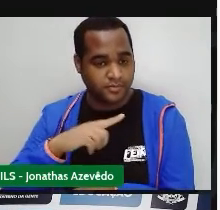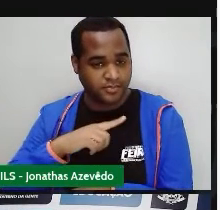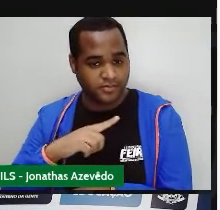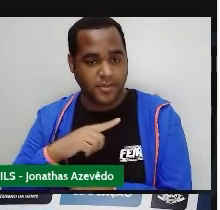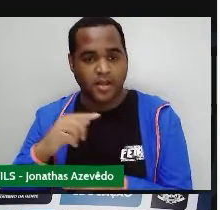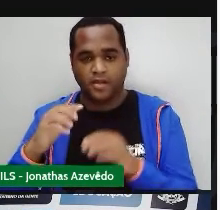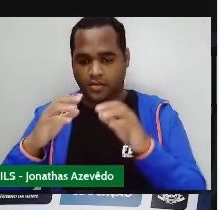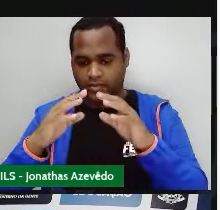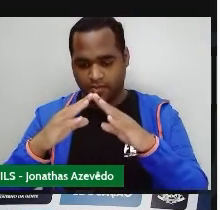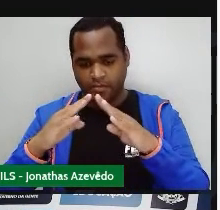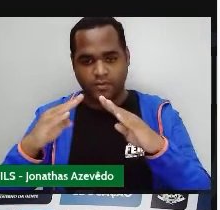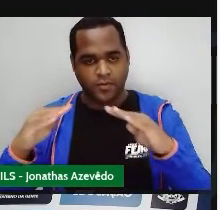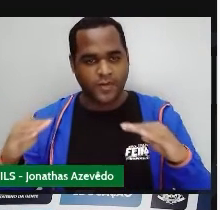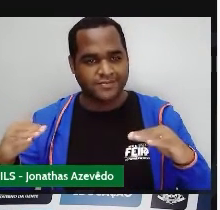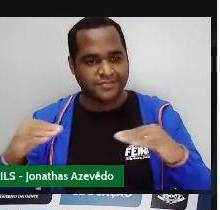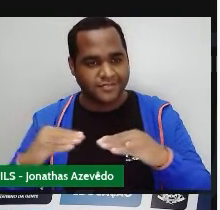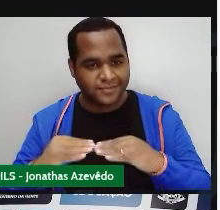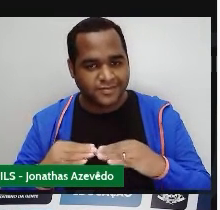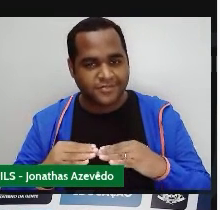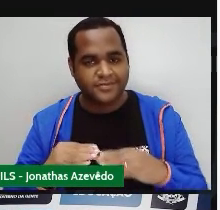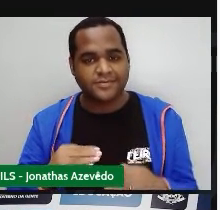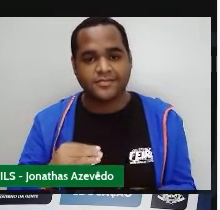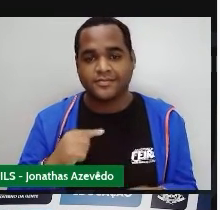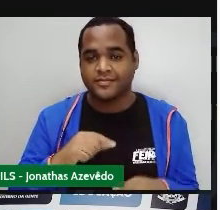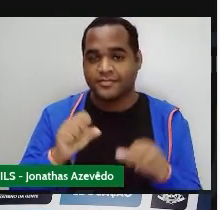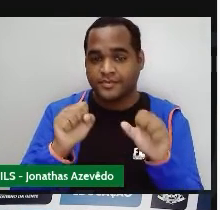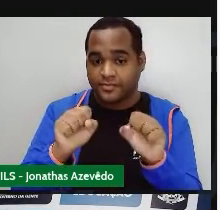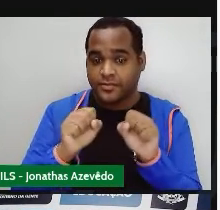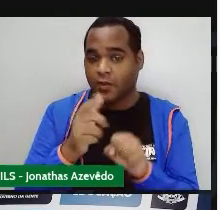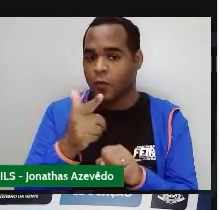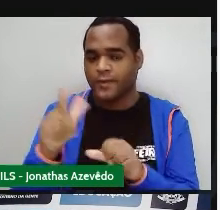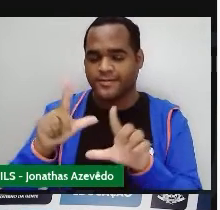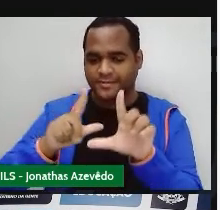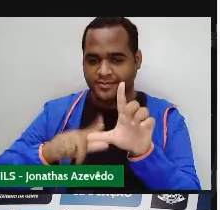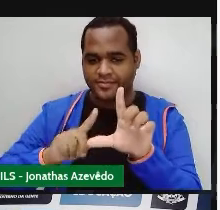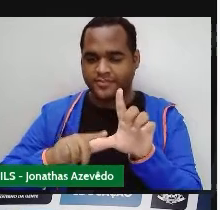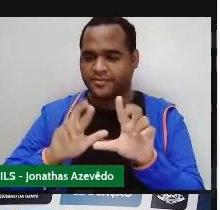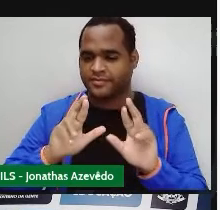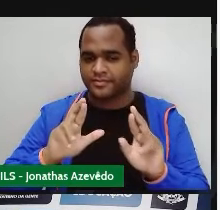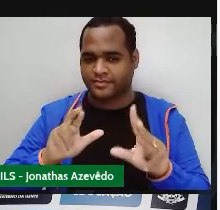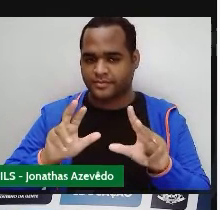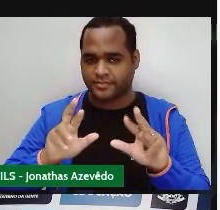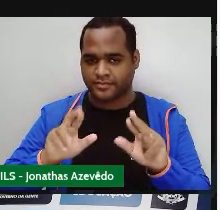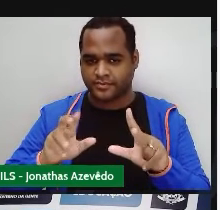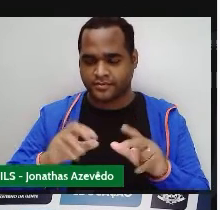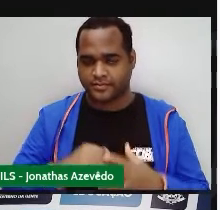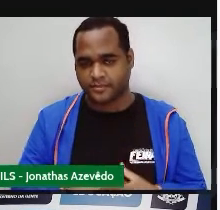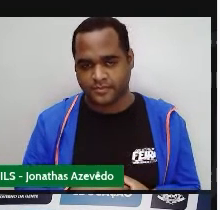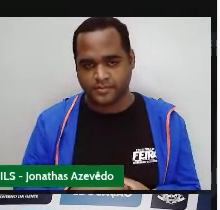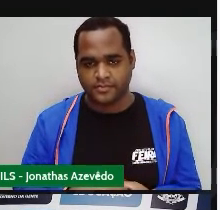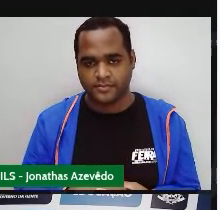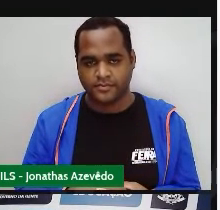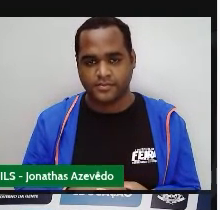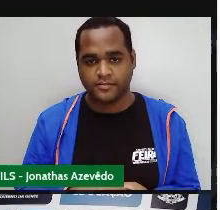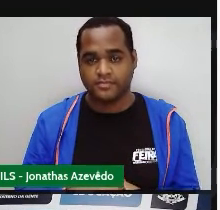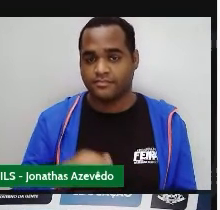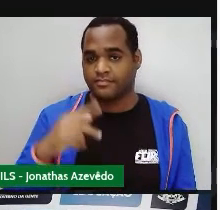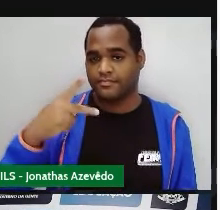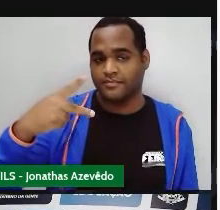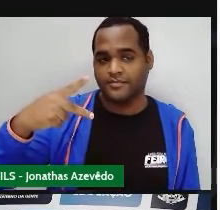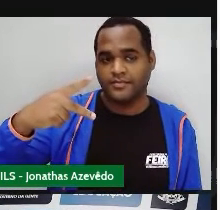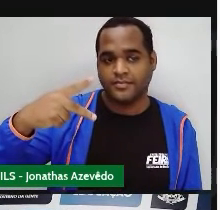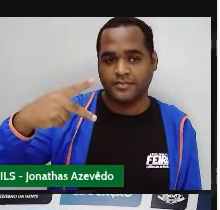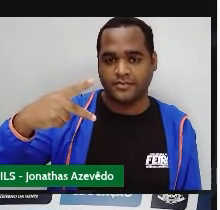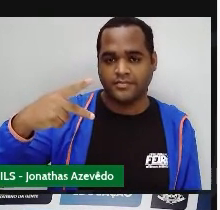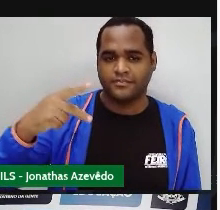de pirâmides e eu vou chamar de outra letra O que já é outra quantidade eu vou chamar de letra P